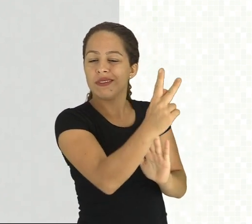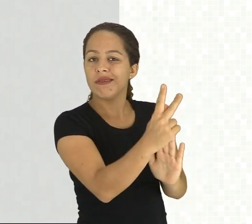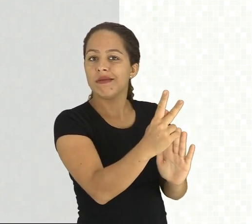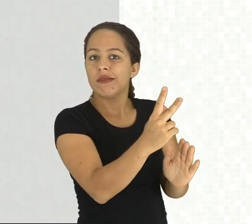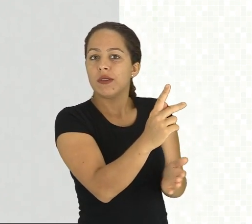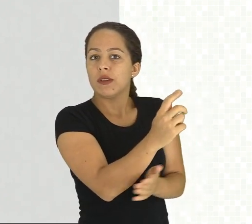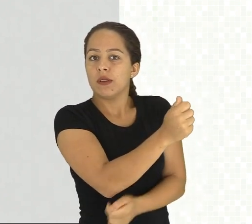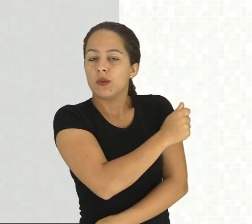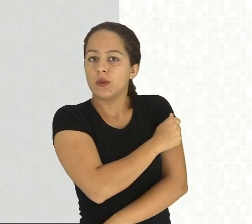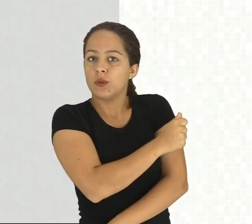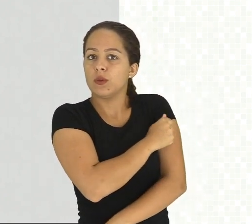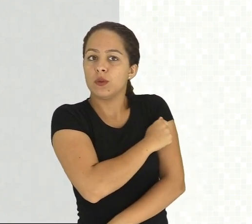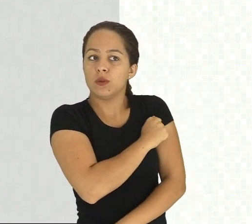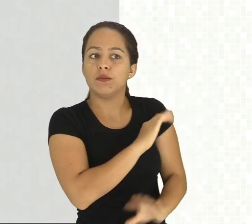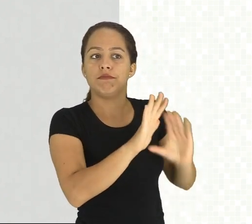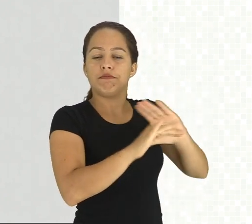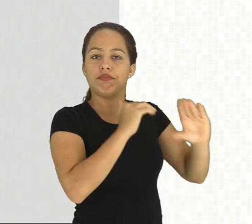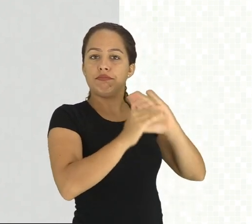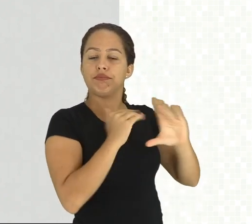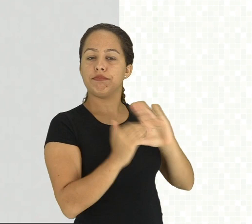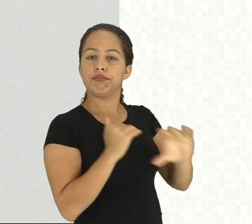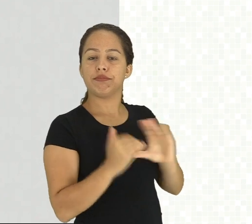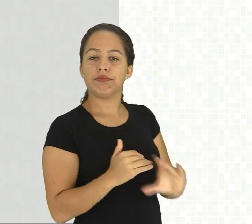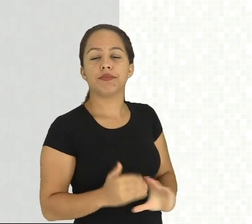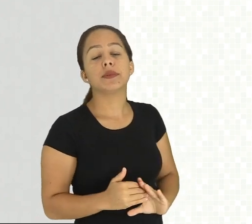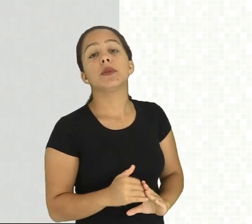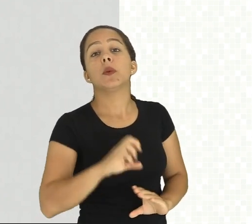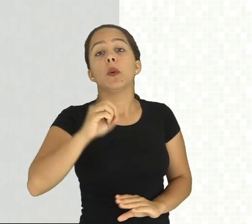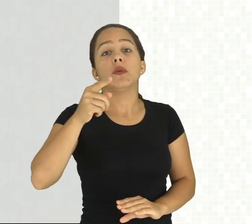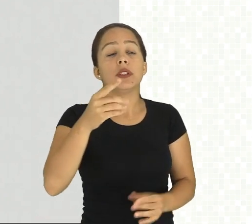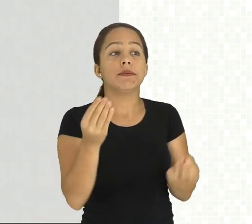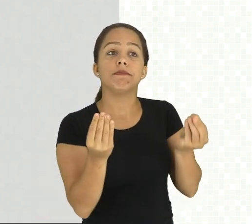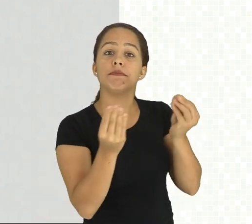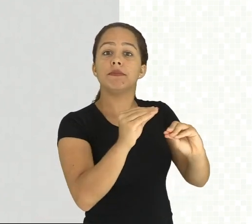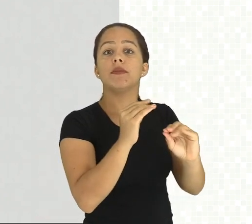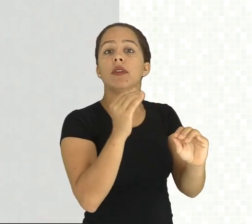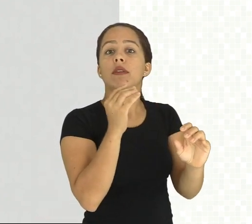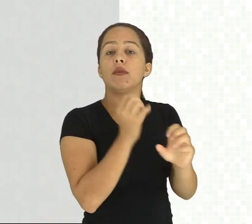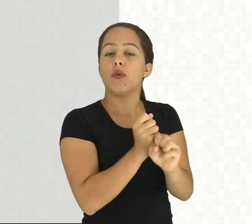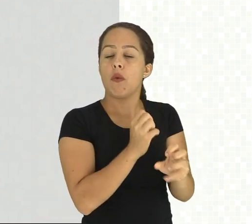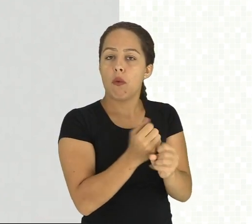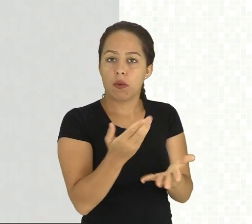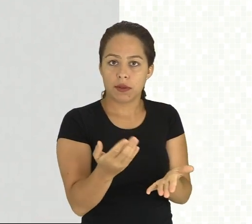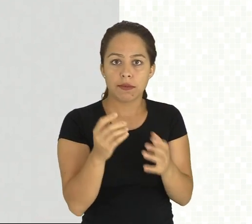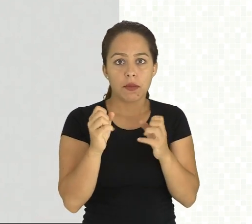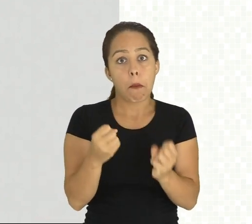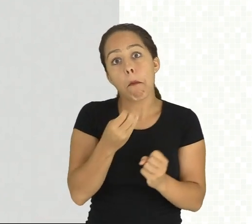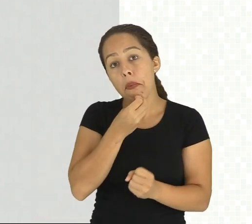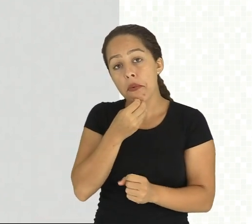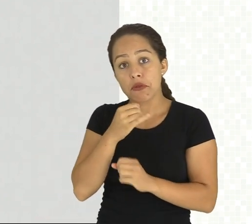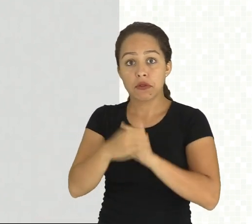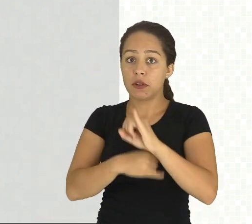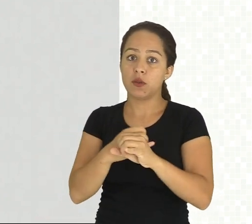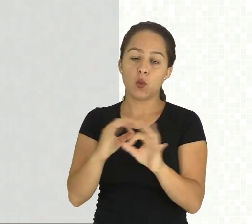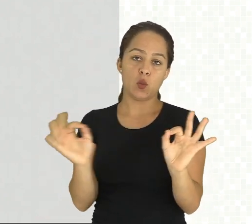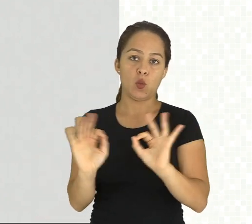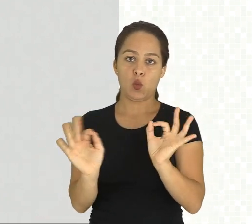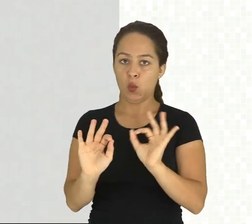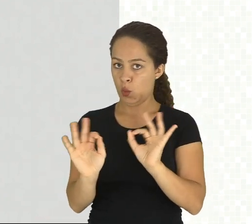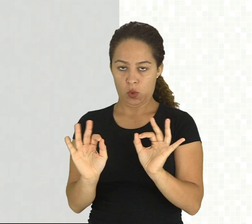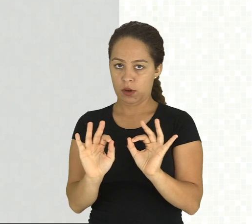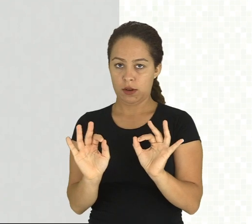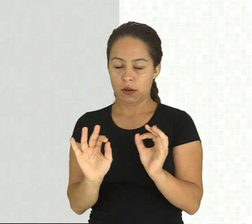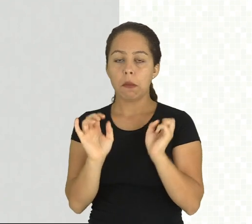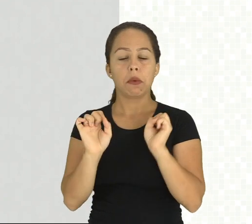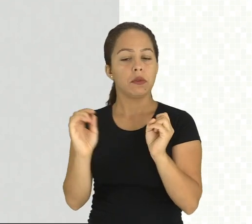alunos ou para você dar uma nota para o aluno mesmo que seja uma tarefa ao fla em certo que ele não vai entregar nada